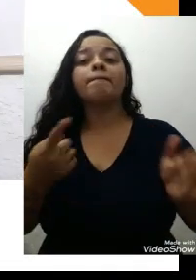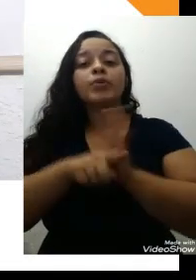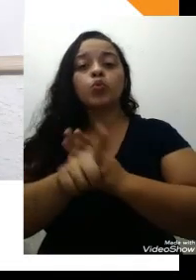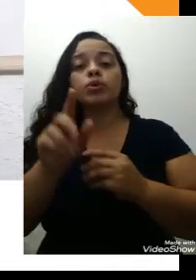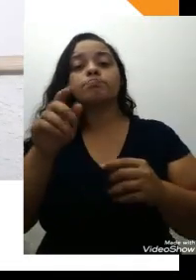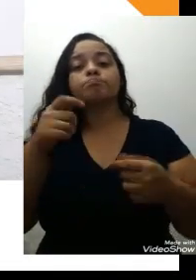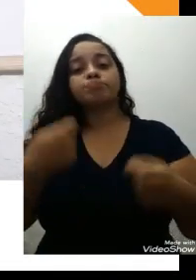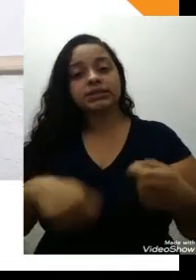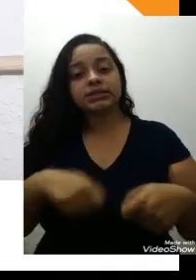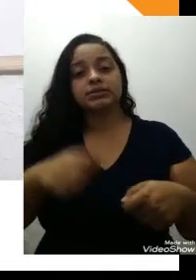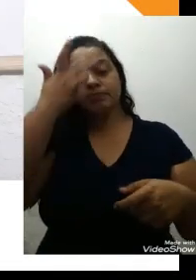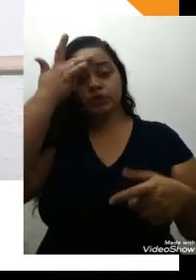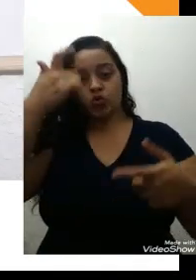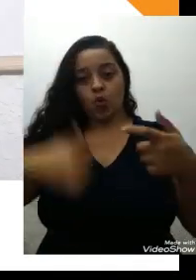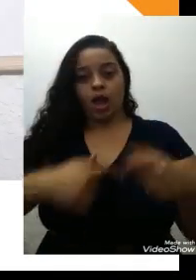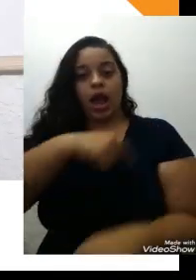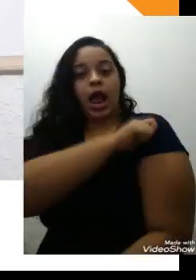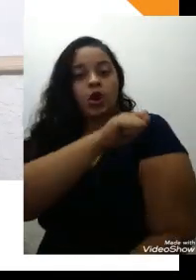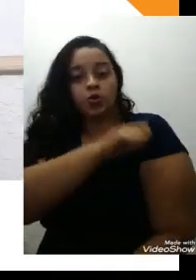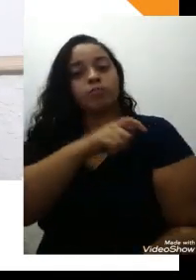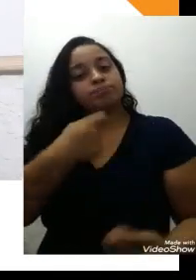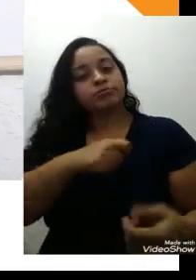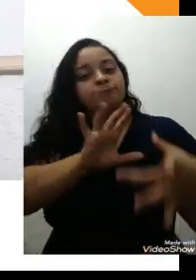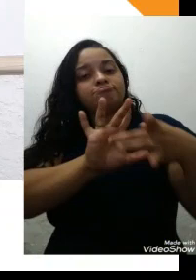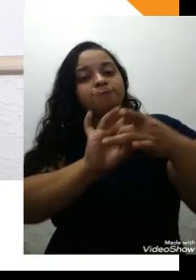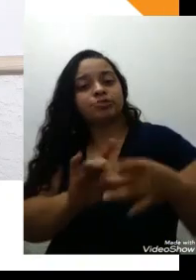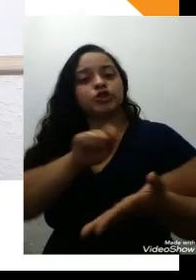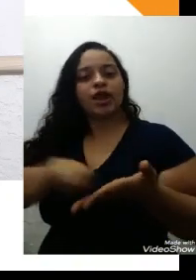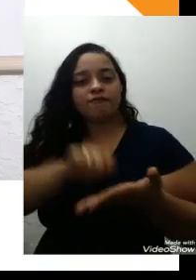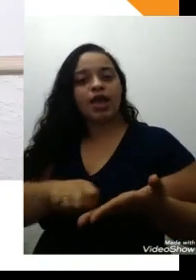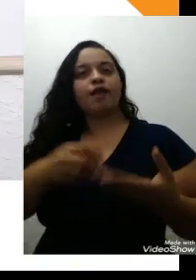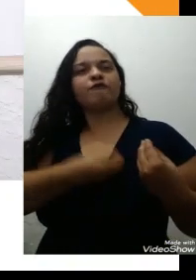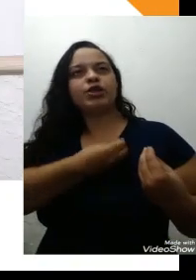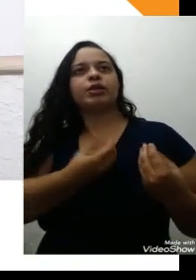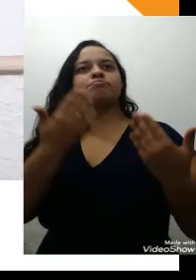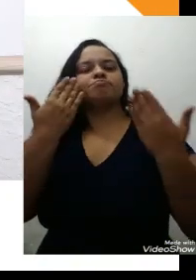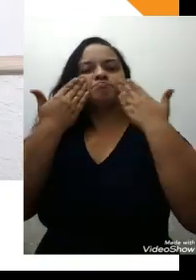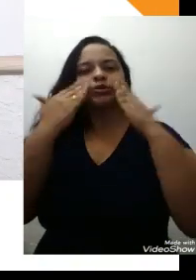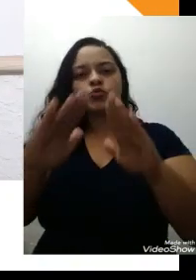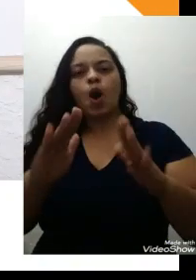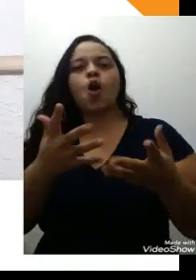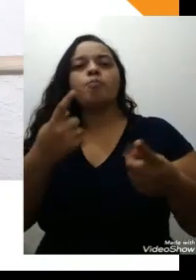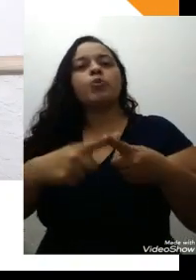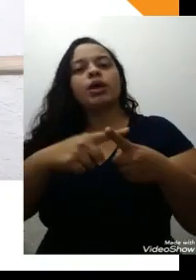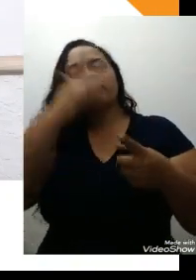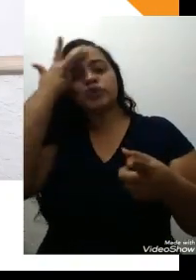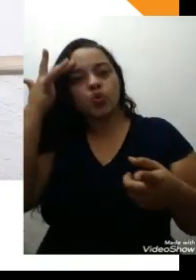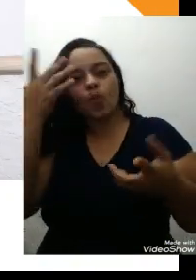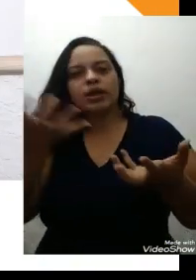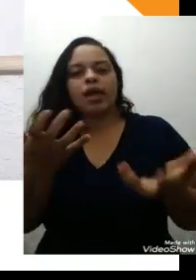é que o candidato, que o aluno, vá dar continuidade a esse raciocínio, colocando um parágrafo